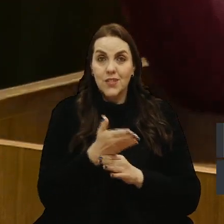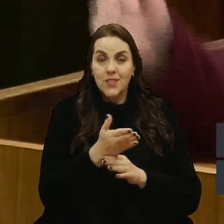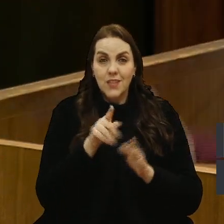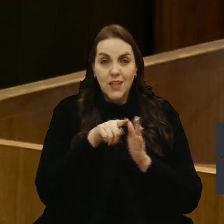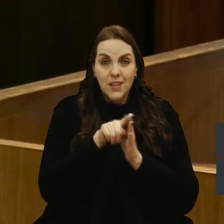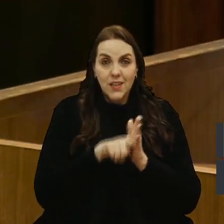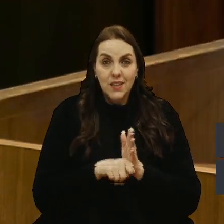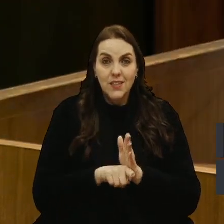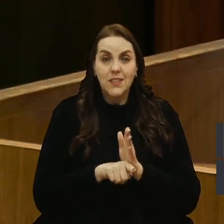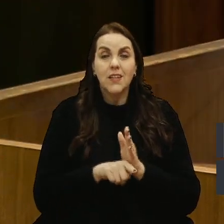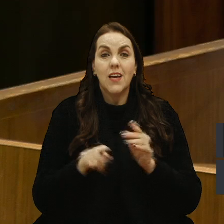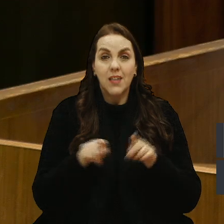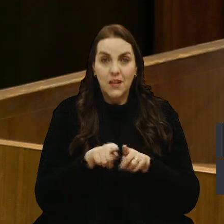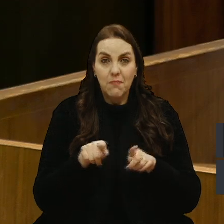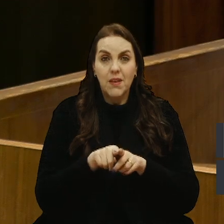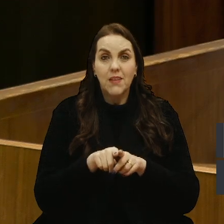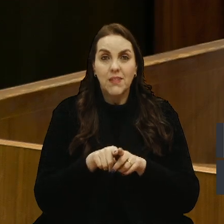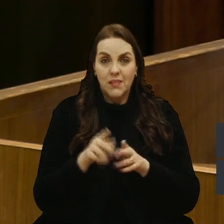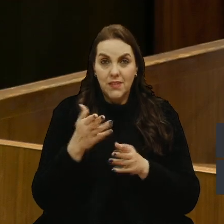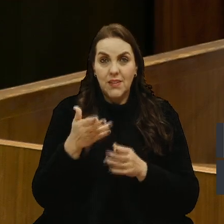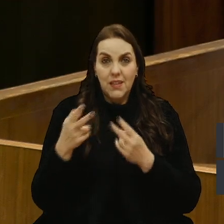investigar, entender.